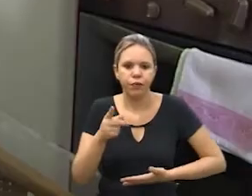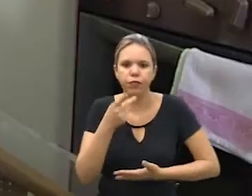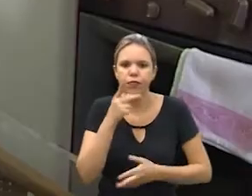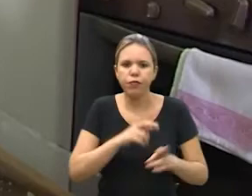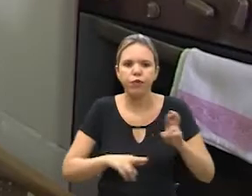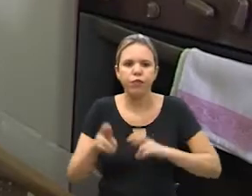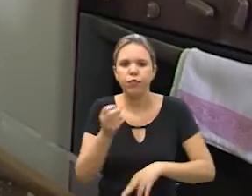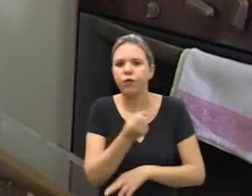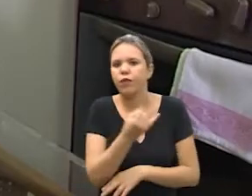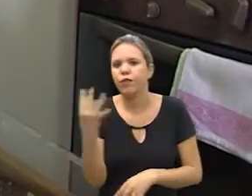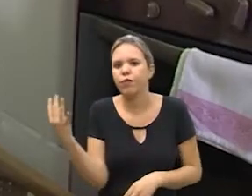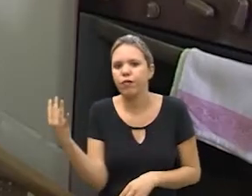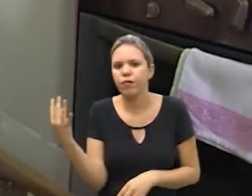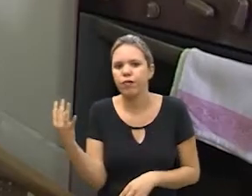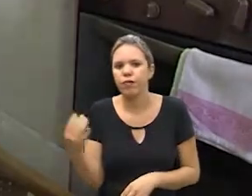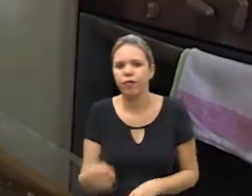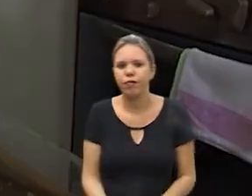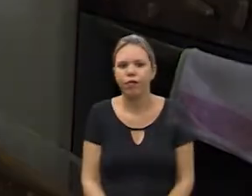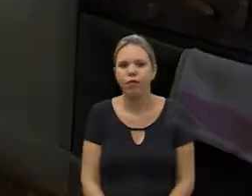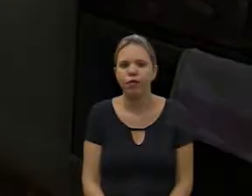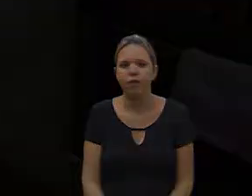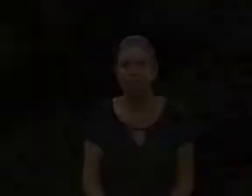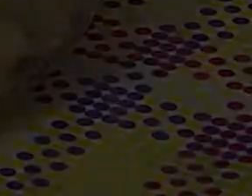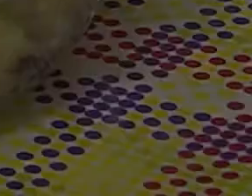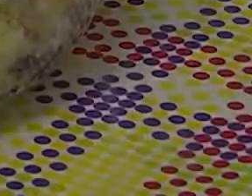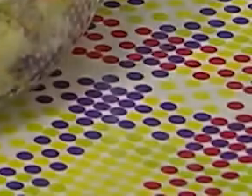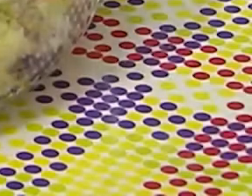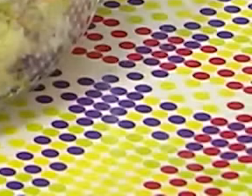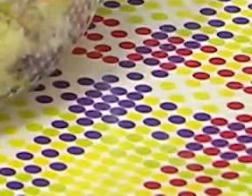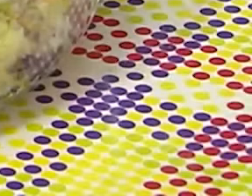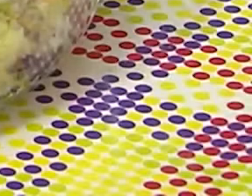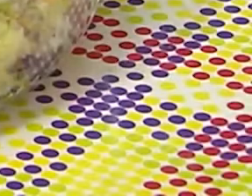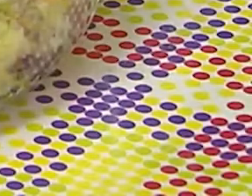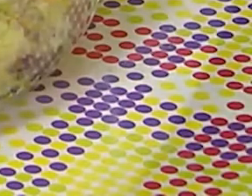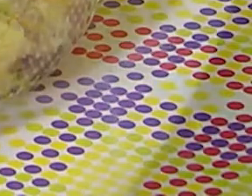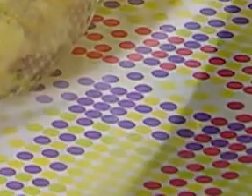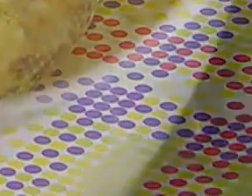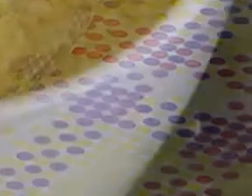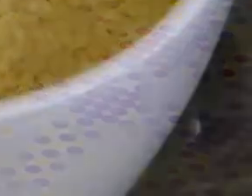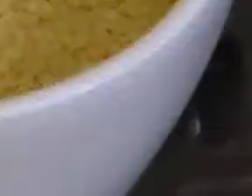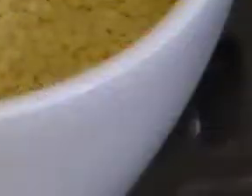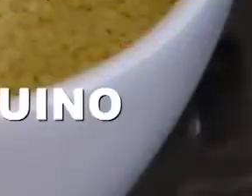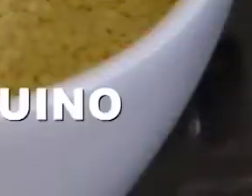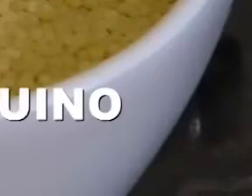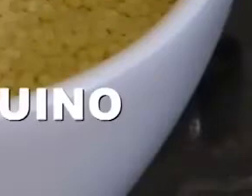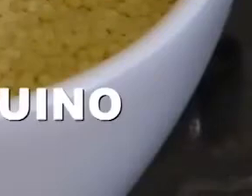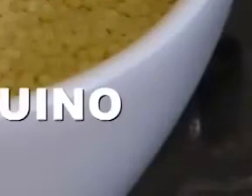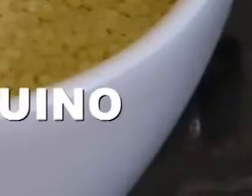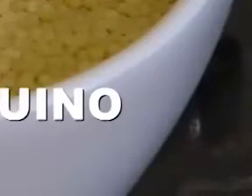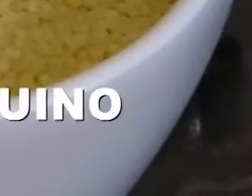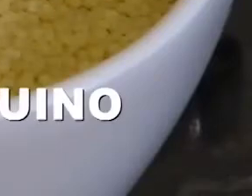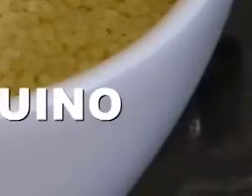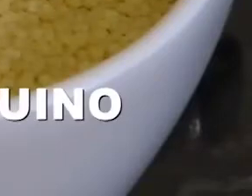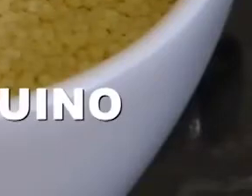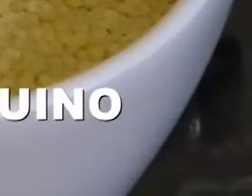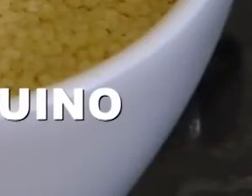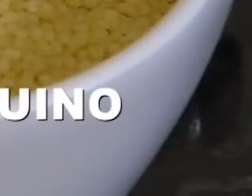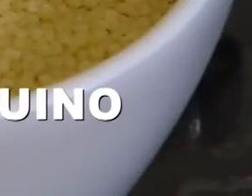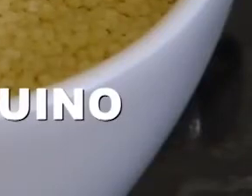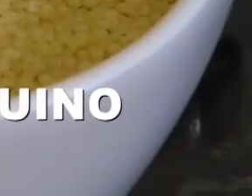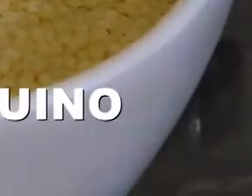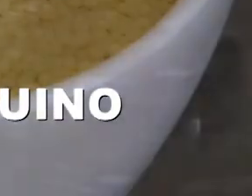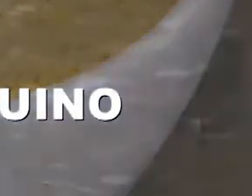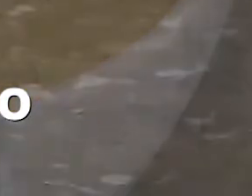vai conferir a quantidade dos ingredientes. Anote aí os ingredientes. Uma xícara de chá de cuscuz marroquino